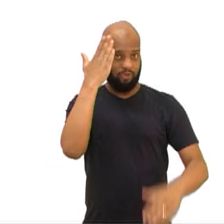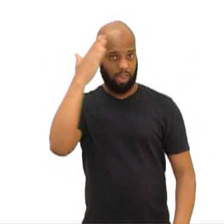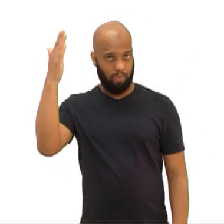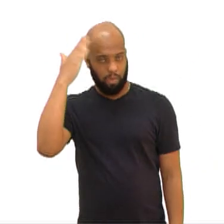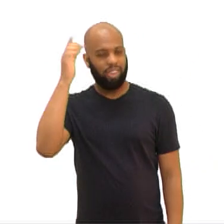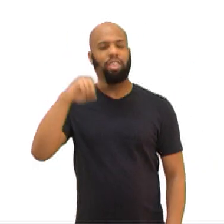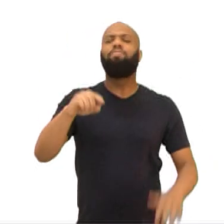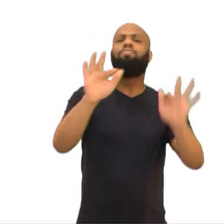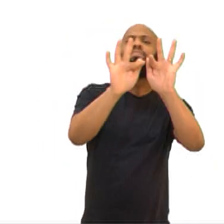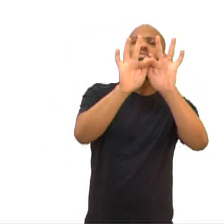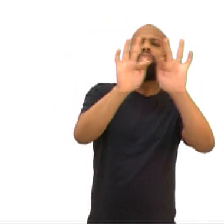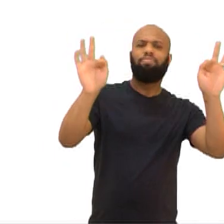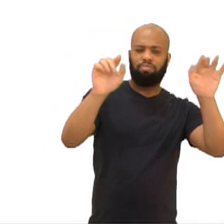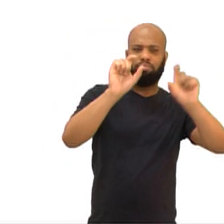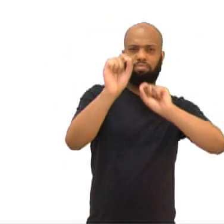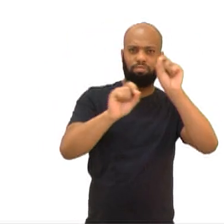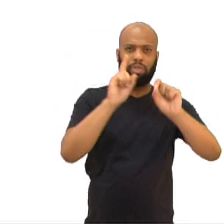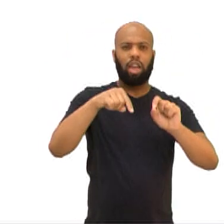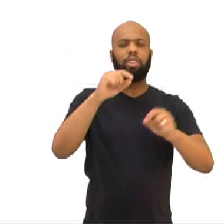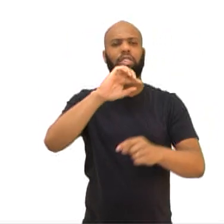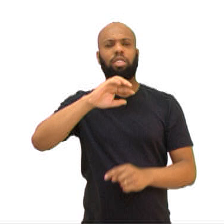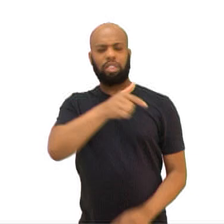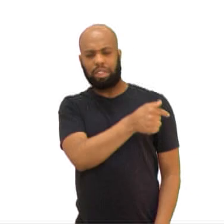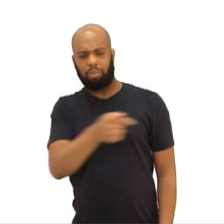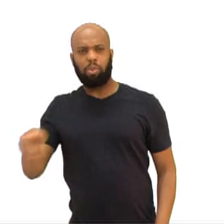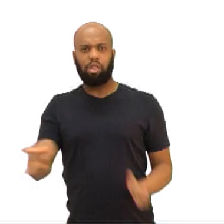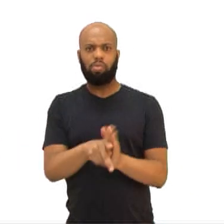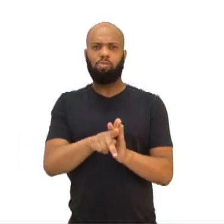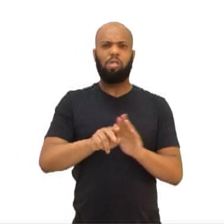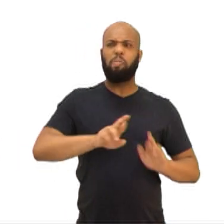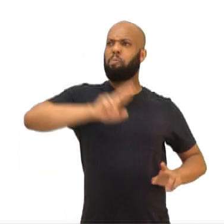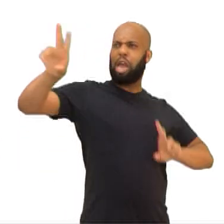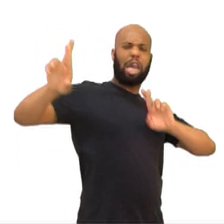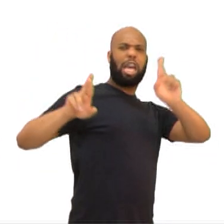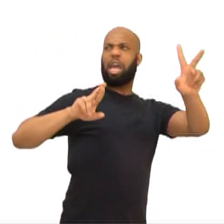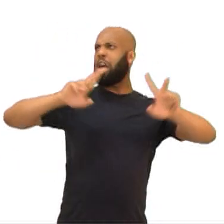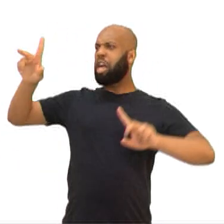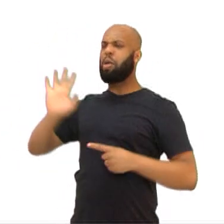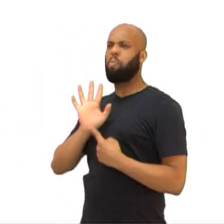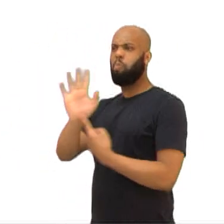uma semana de escândalos literários e artísticos, de meter os